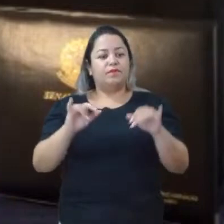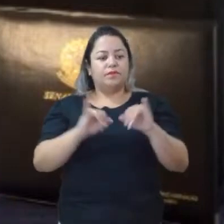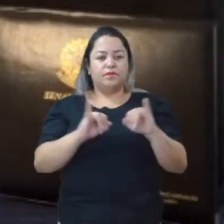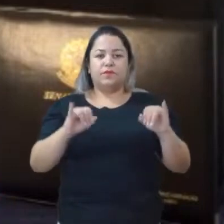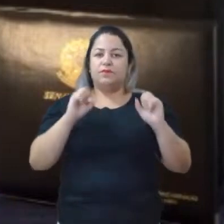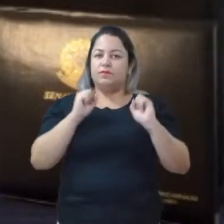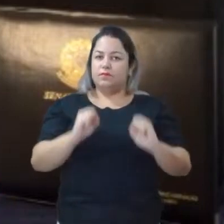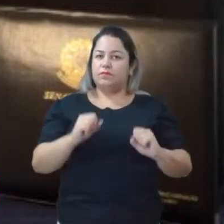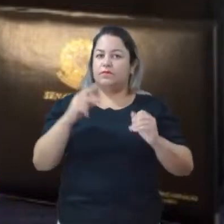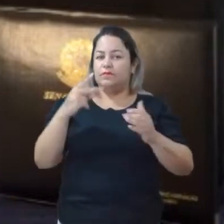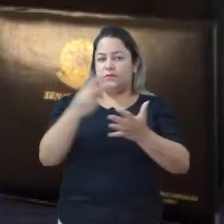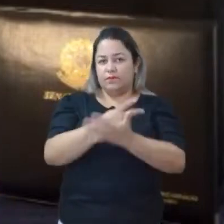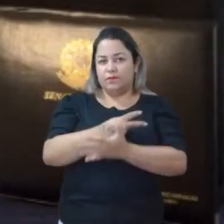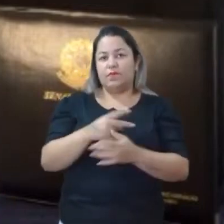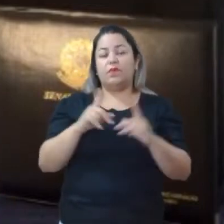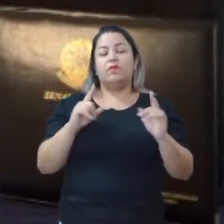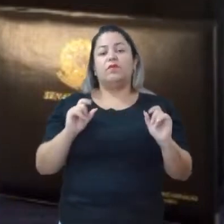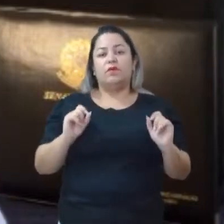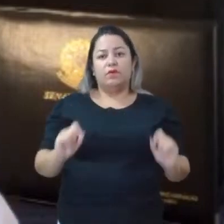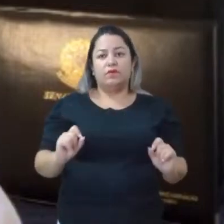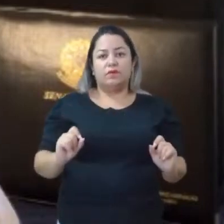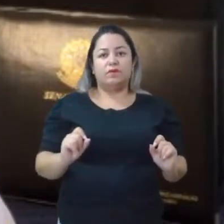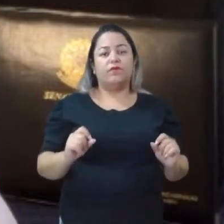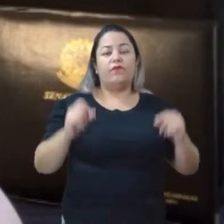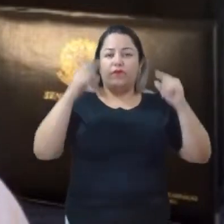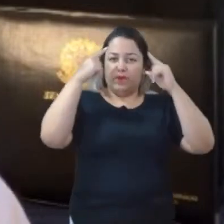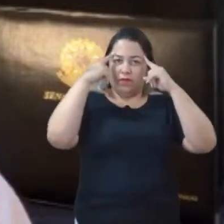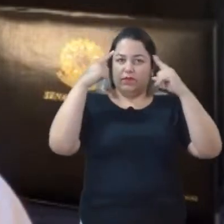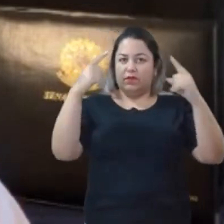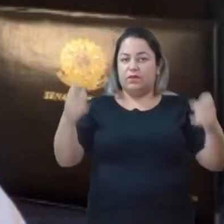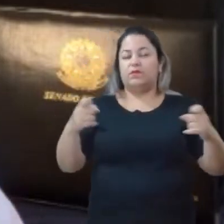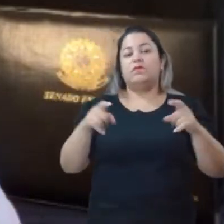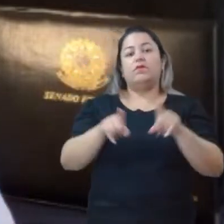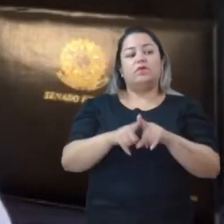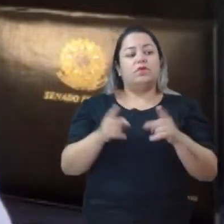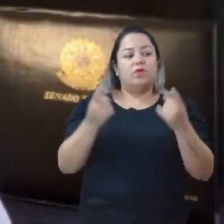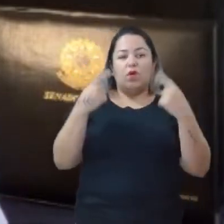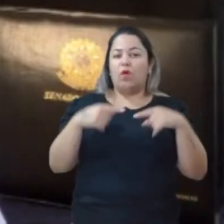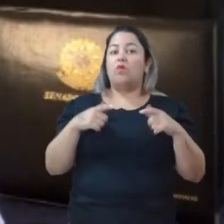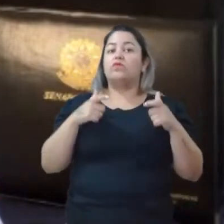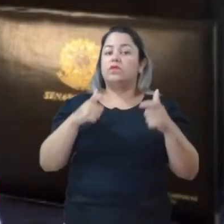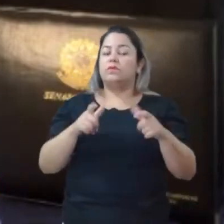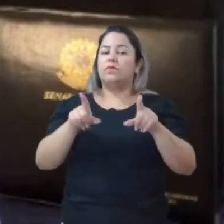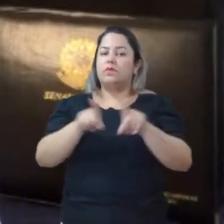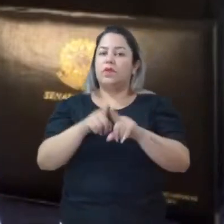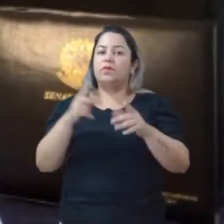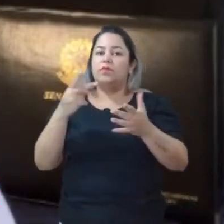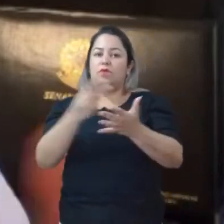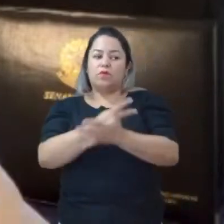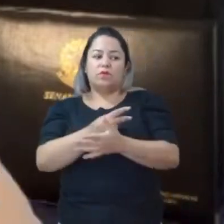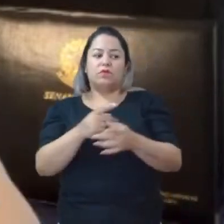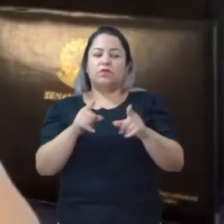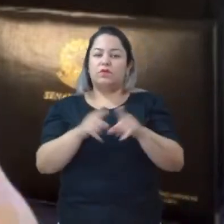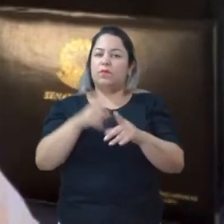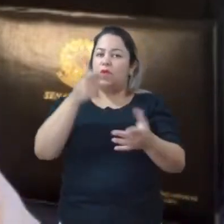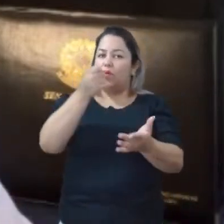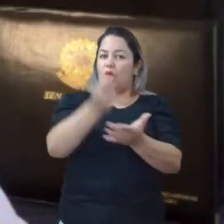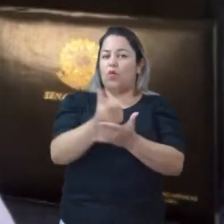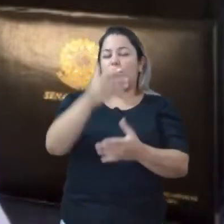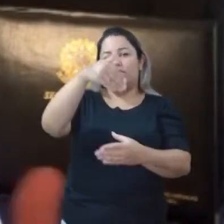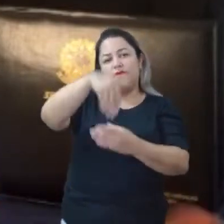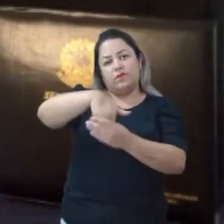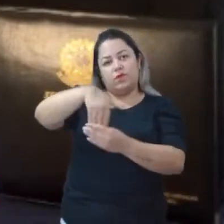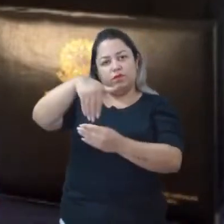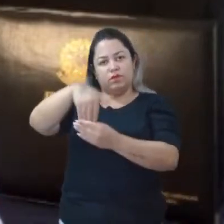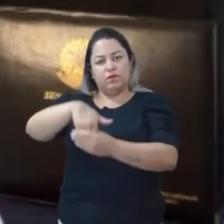poderia acontecer violência física, onde poderia acontecer compra de votos.